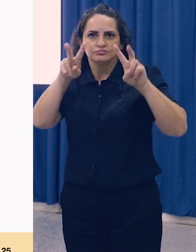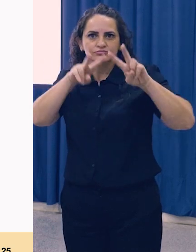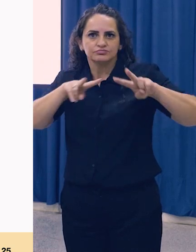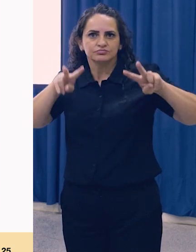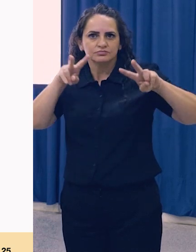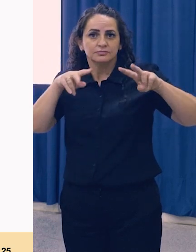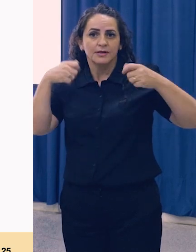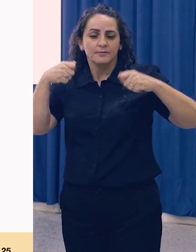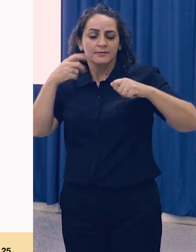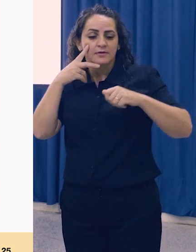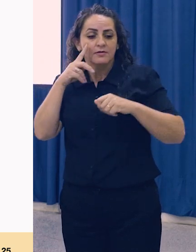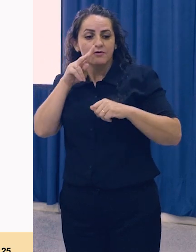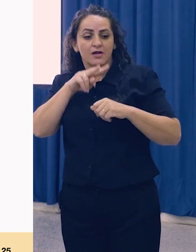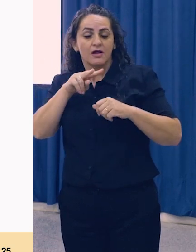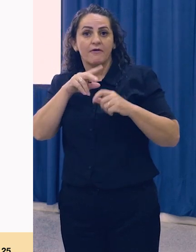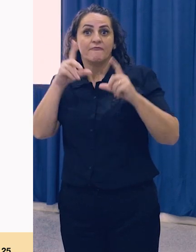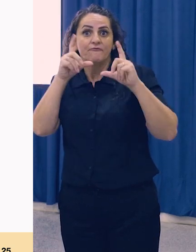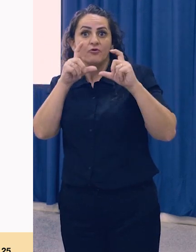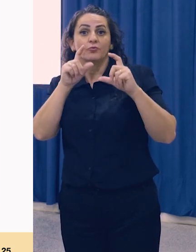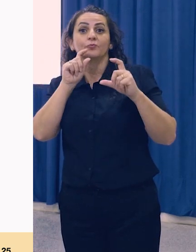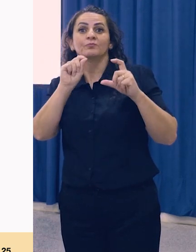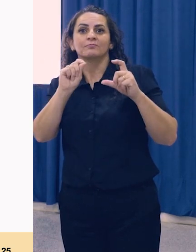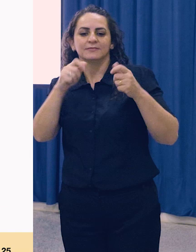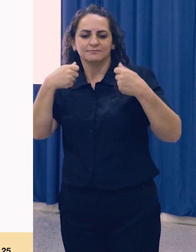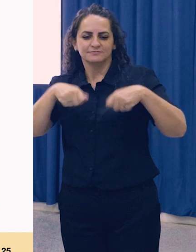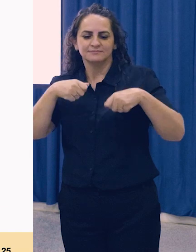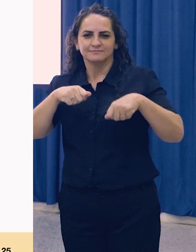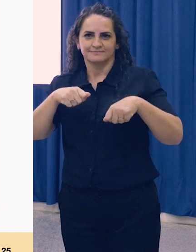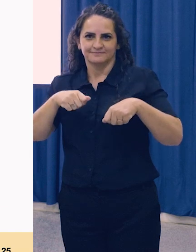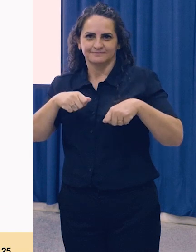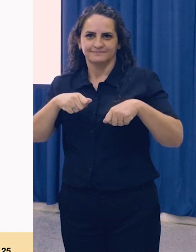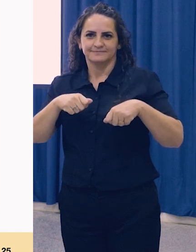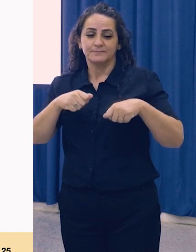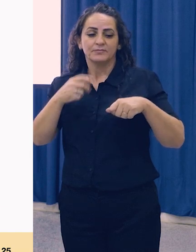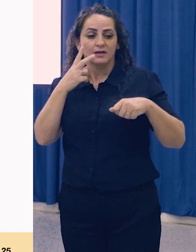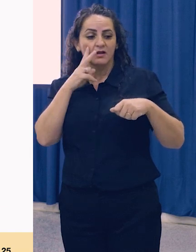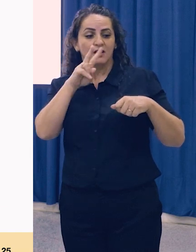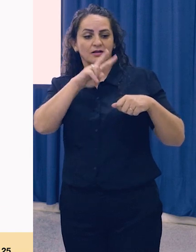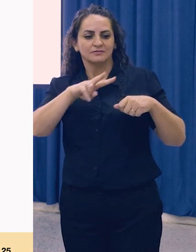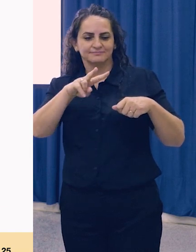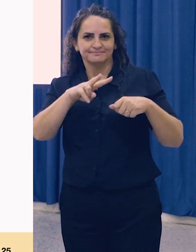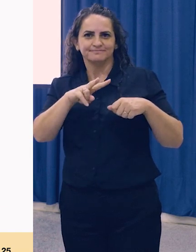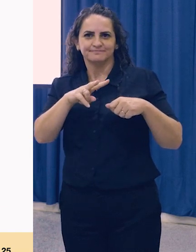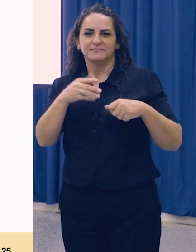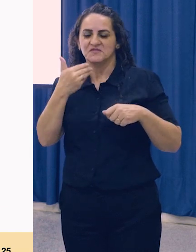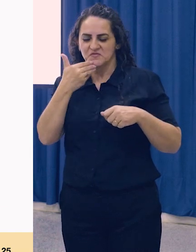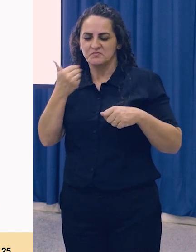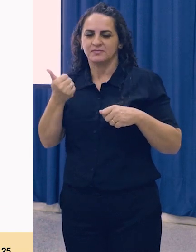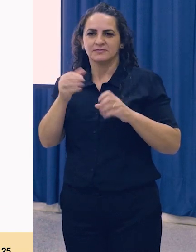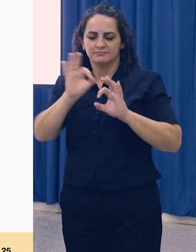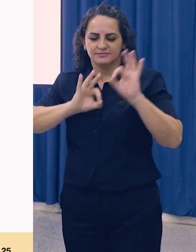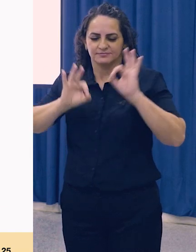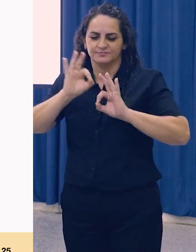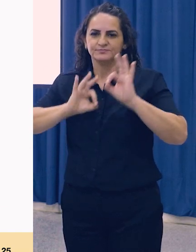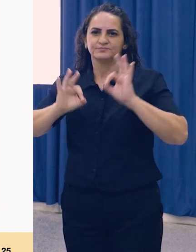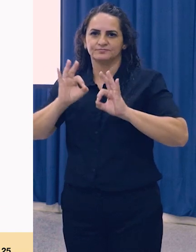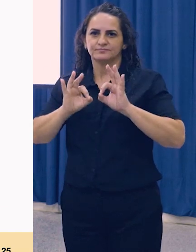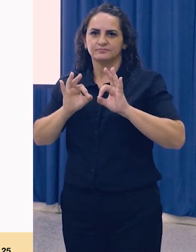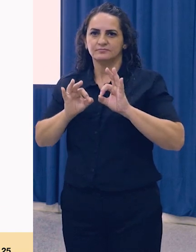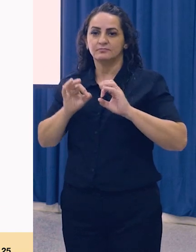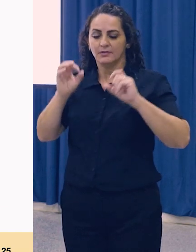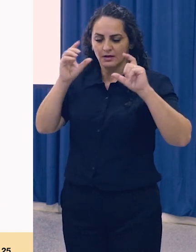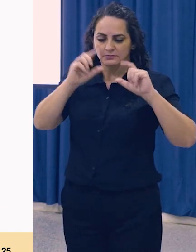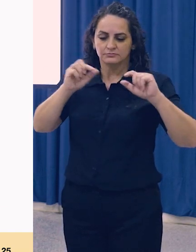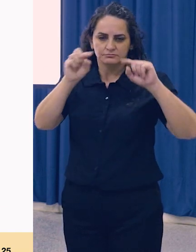tudo que eu preciso tirar foto para depois compartilhar na divulgação. Então, a partir daquela tabela, a gente tirou